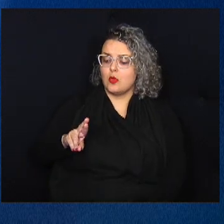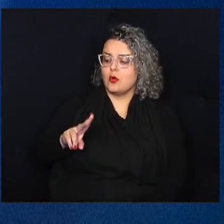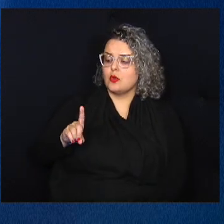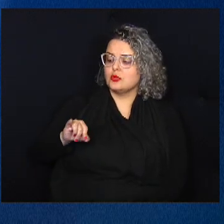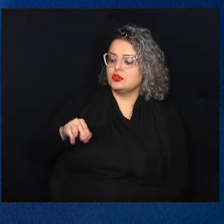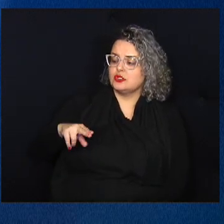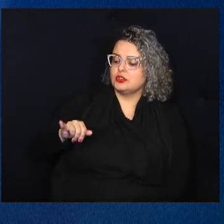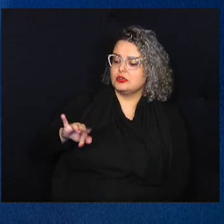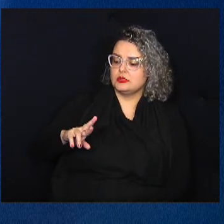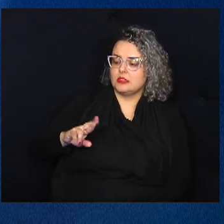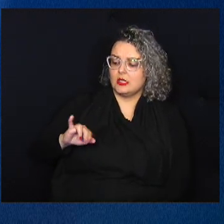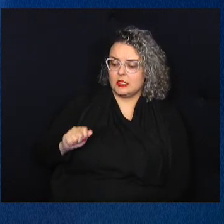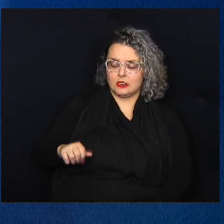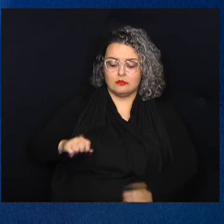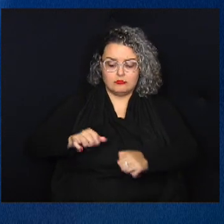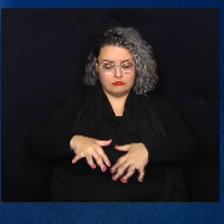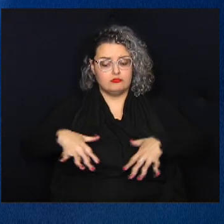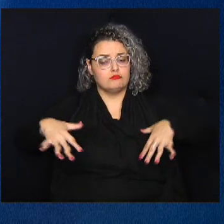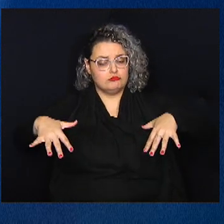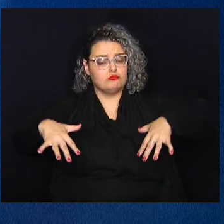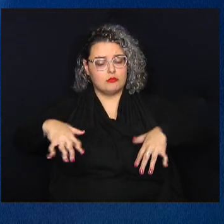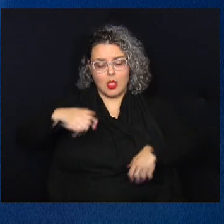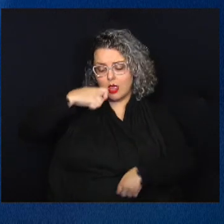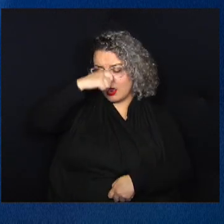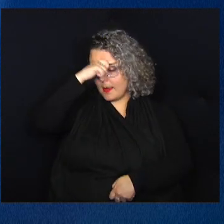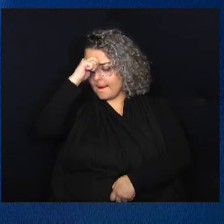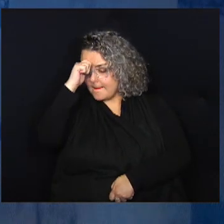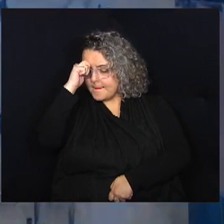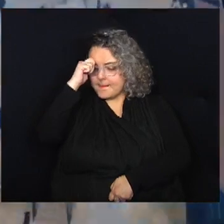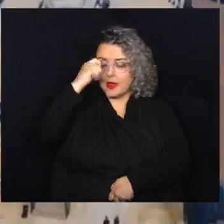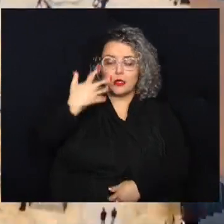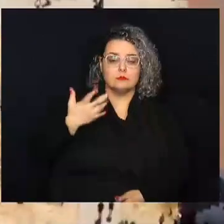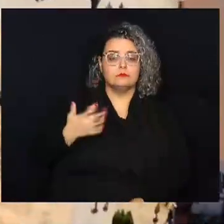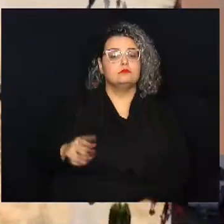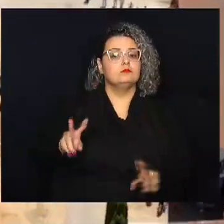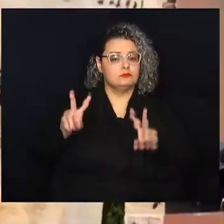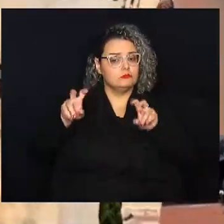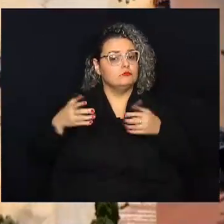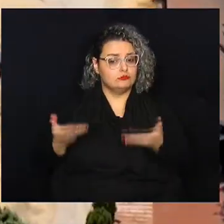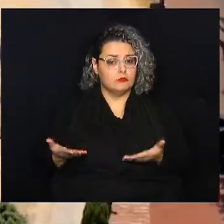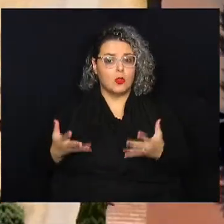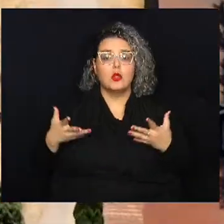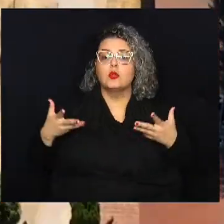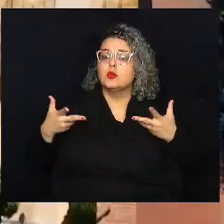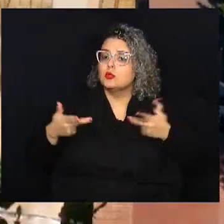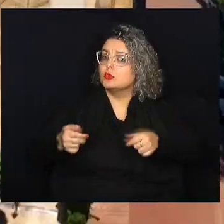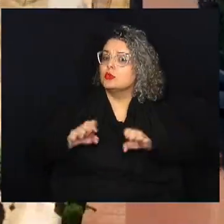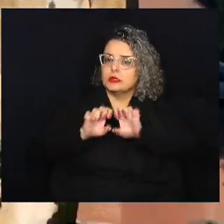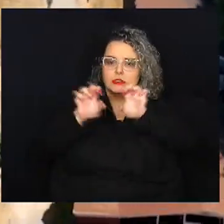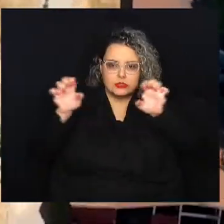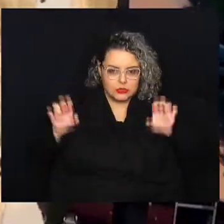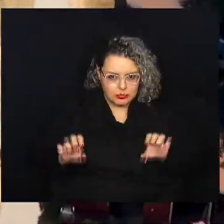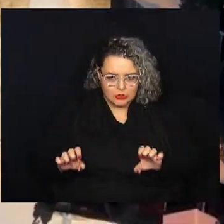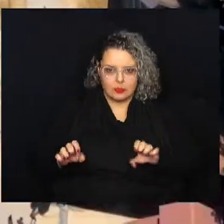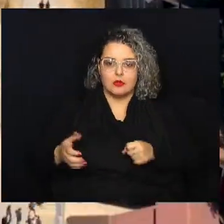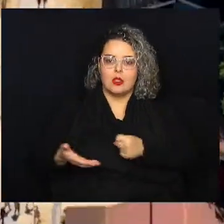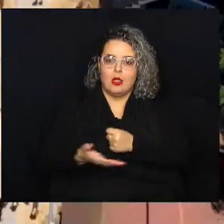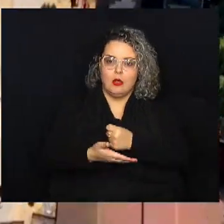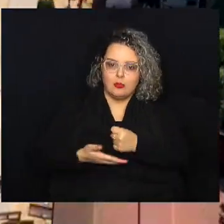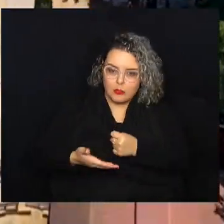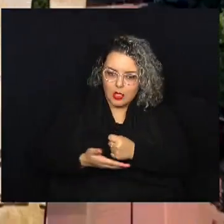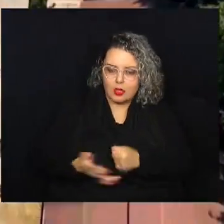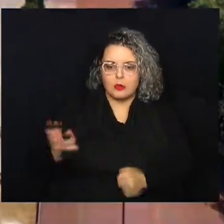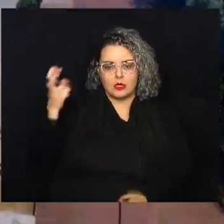da Arena Country, evento cultural, artístico e temático, onde toda a estrutura será baseada na